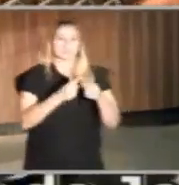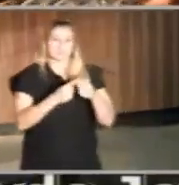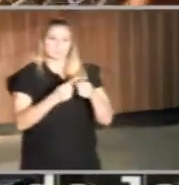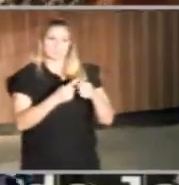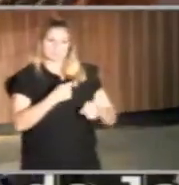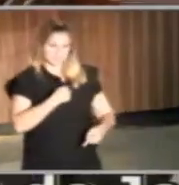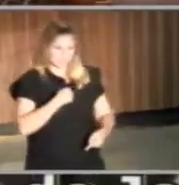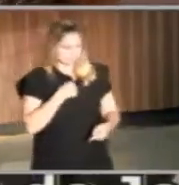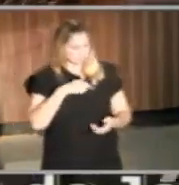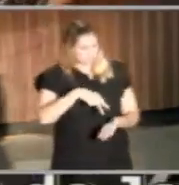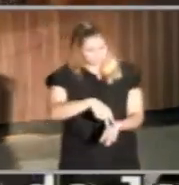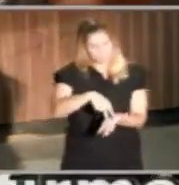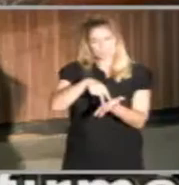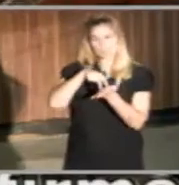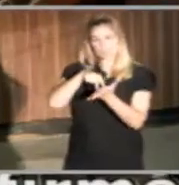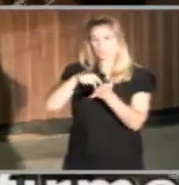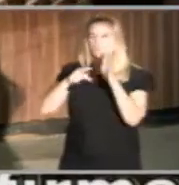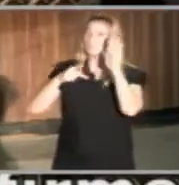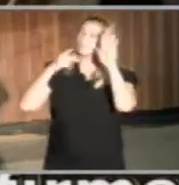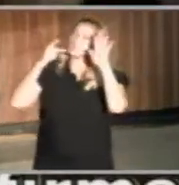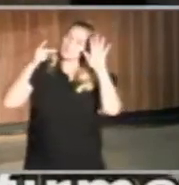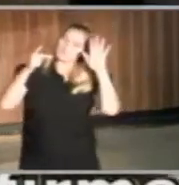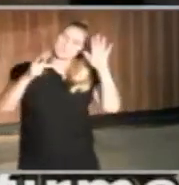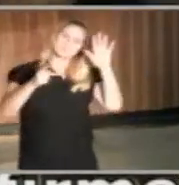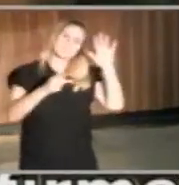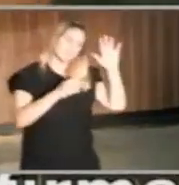nas promessas de Jesus.